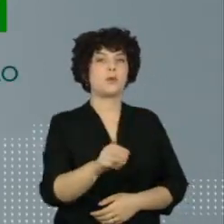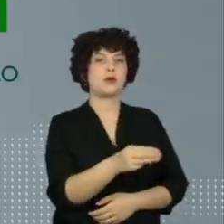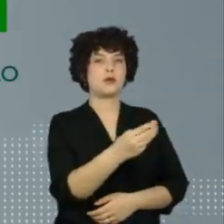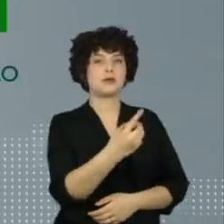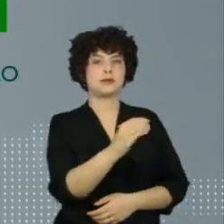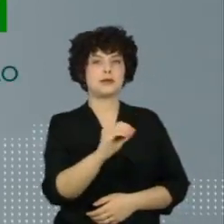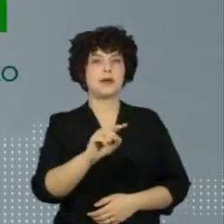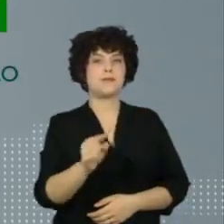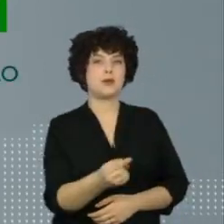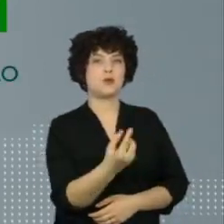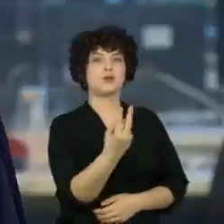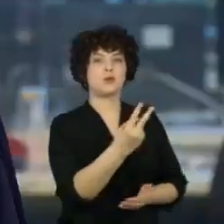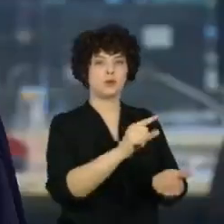e cem mil com a segunda